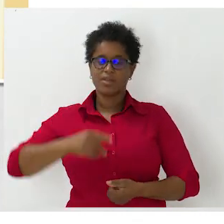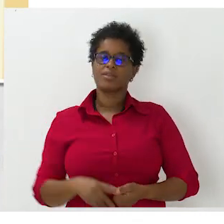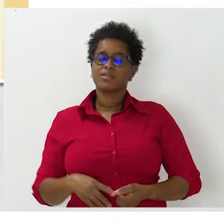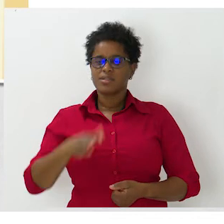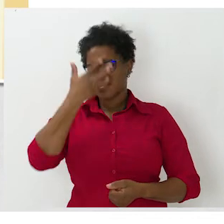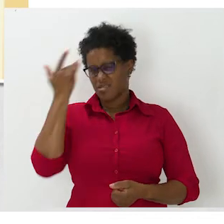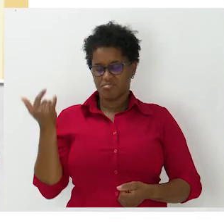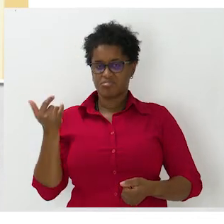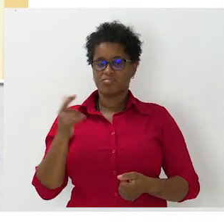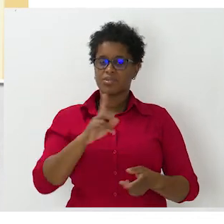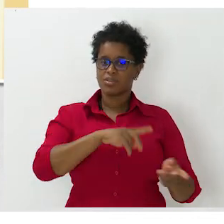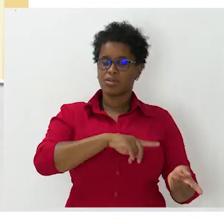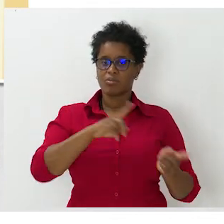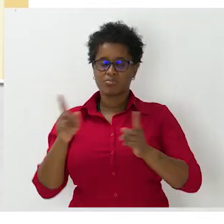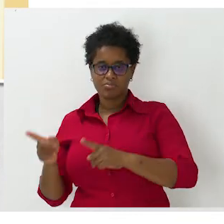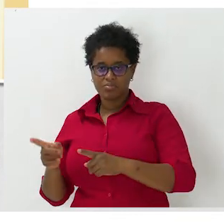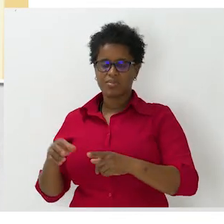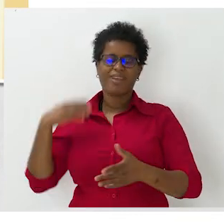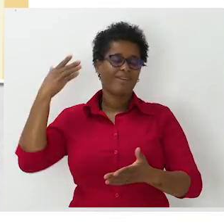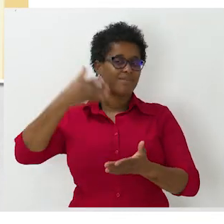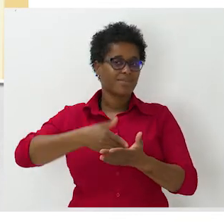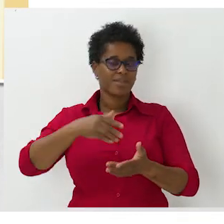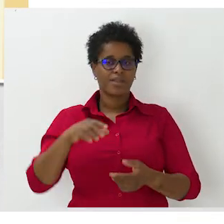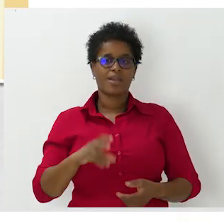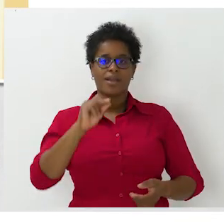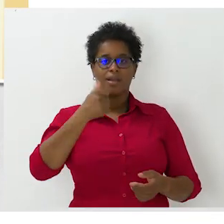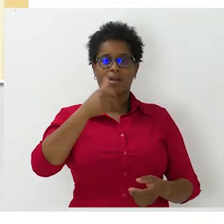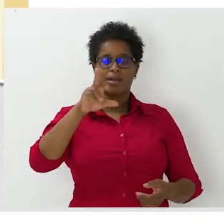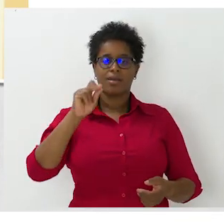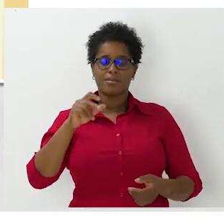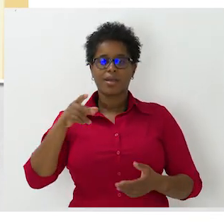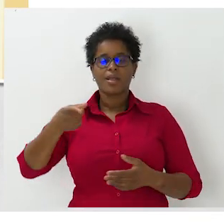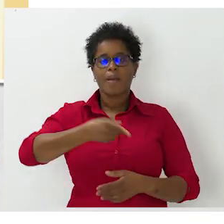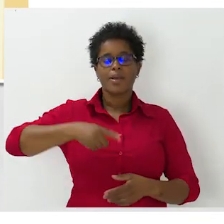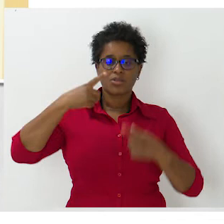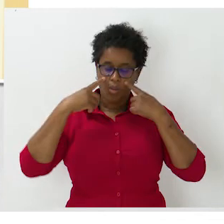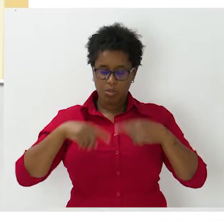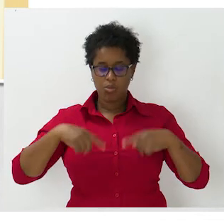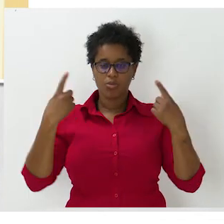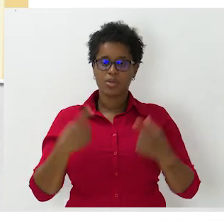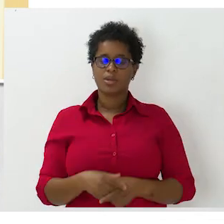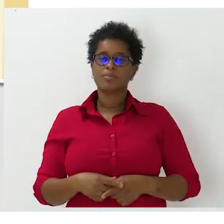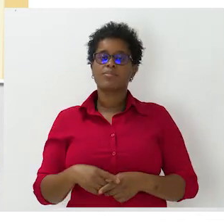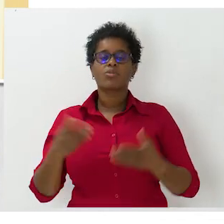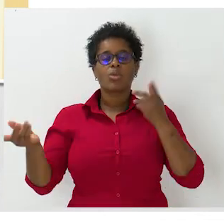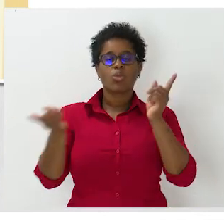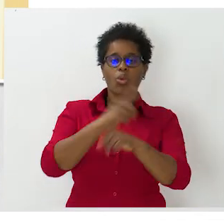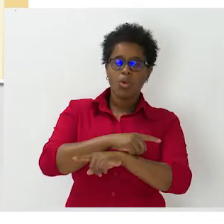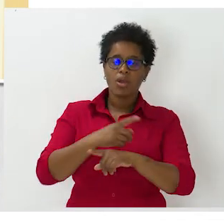simples. Deslocavam-se até a Ágora, praça pública, onde